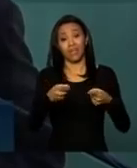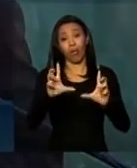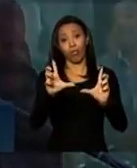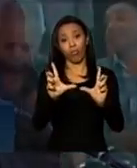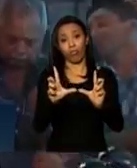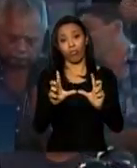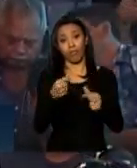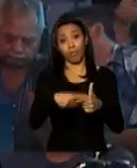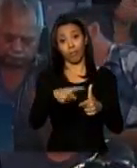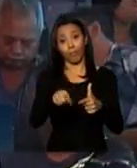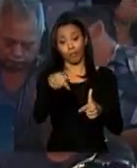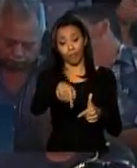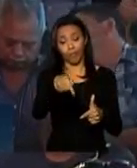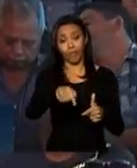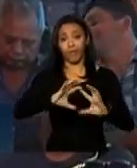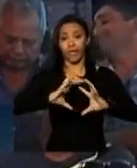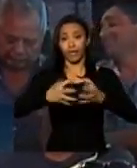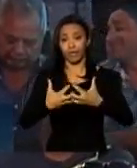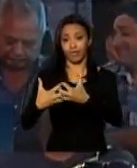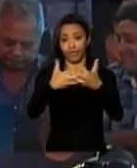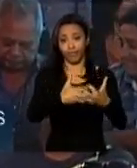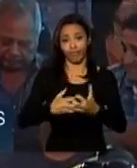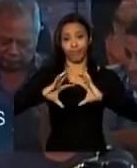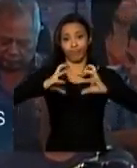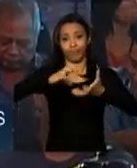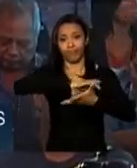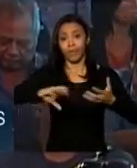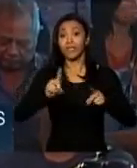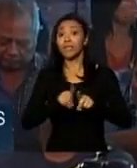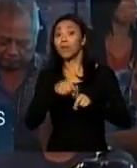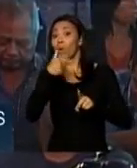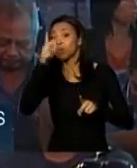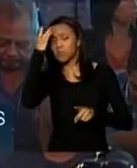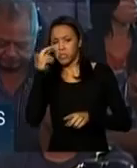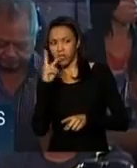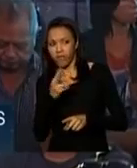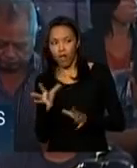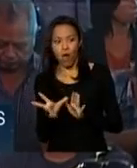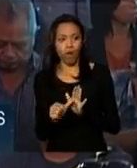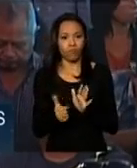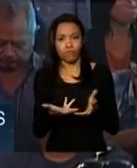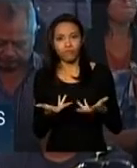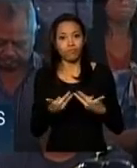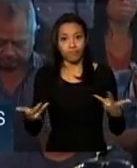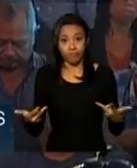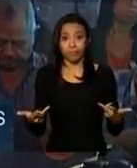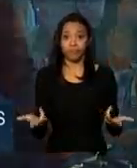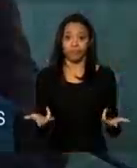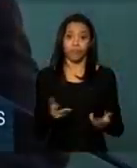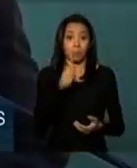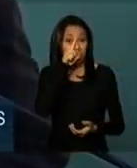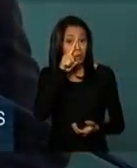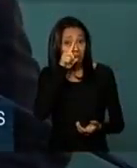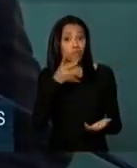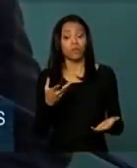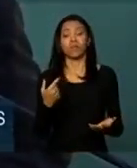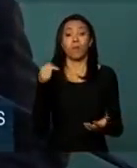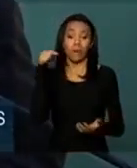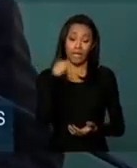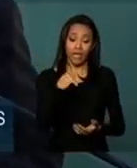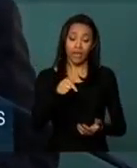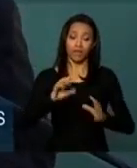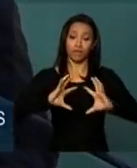útil, ficando sujeitos também à ação de vândalos. Como também, senhora presidenta, para que esses equipamentos possam